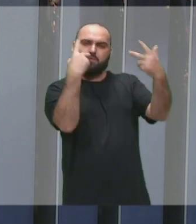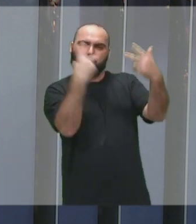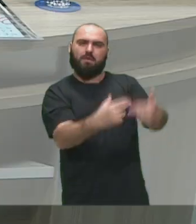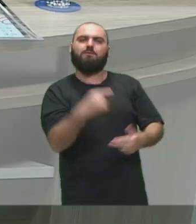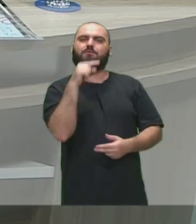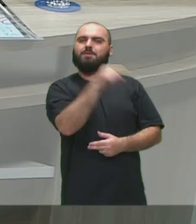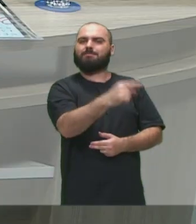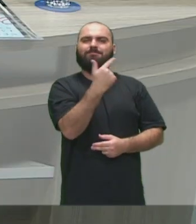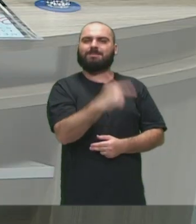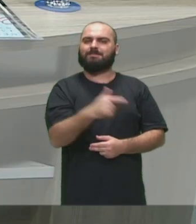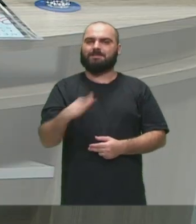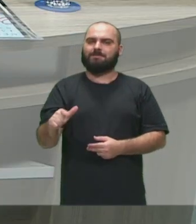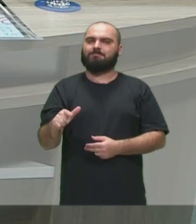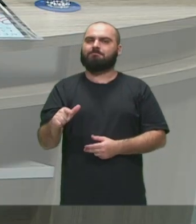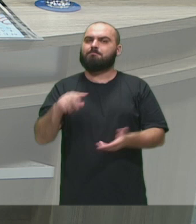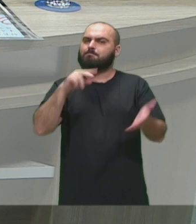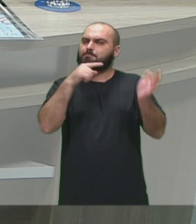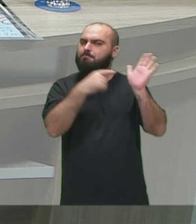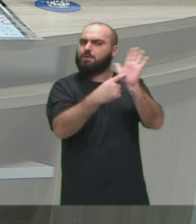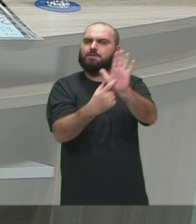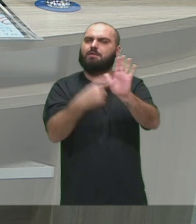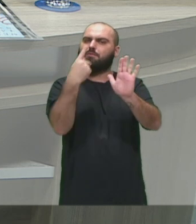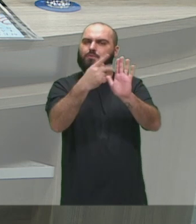que é expor realmente a tua história.